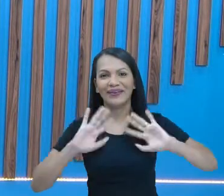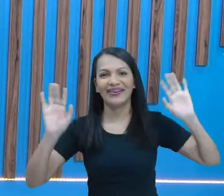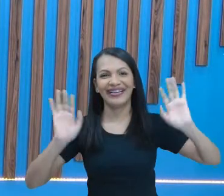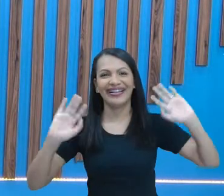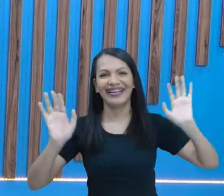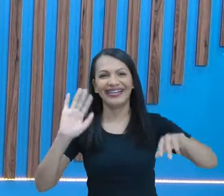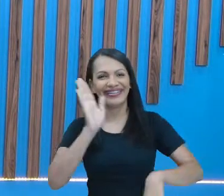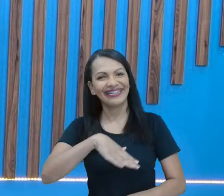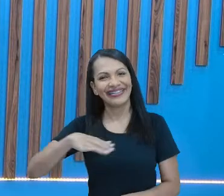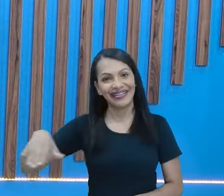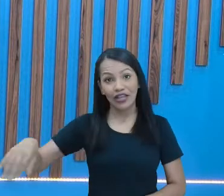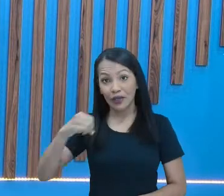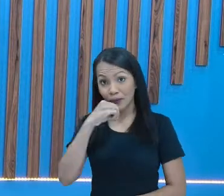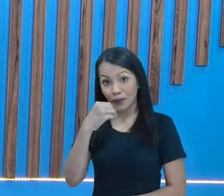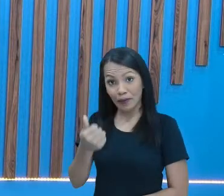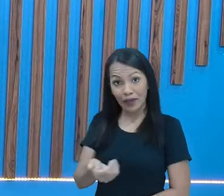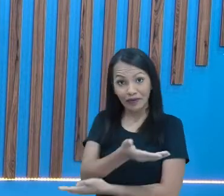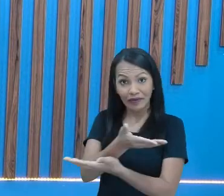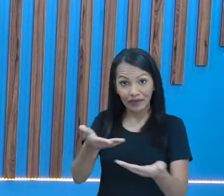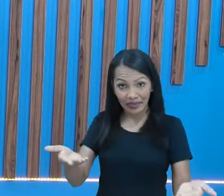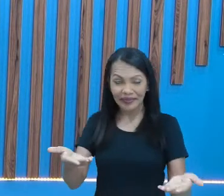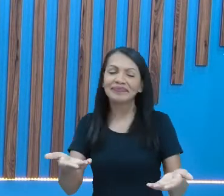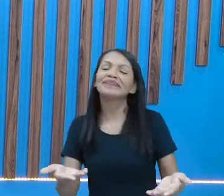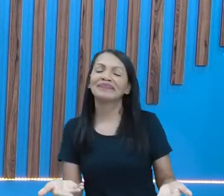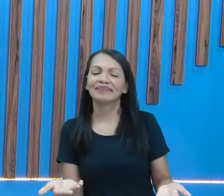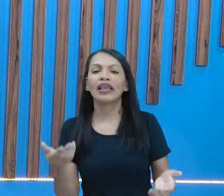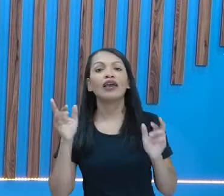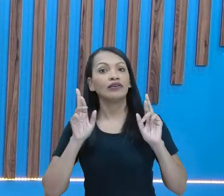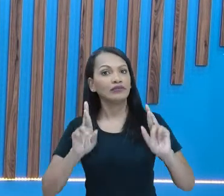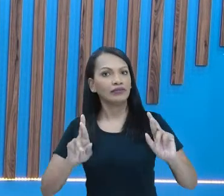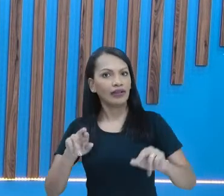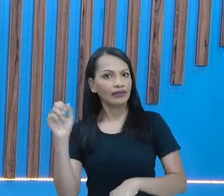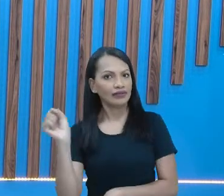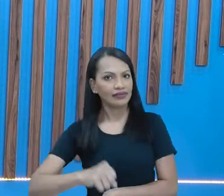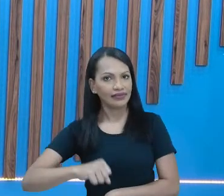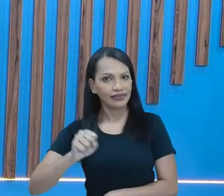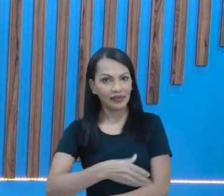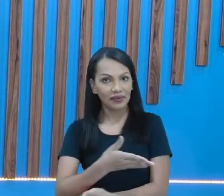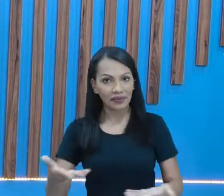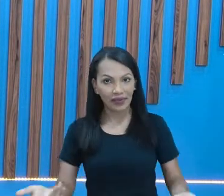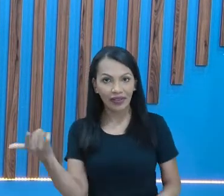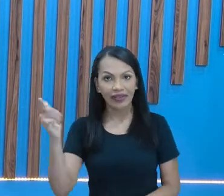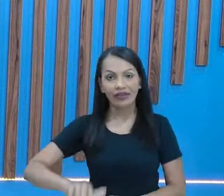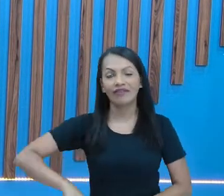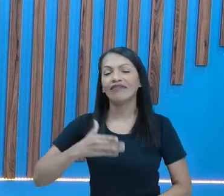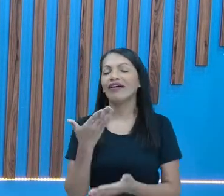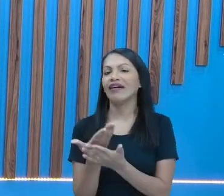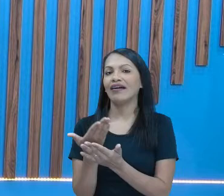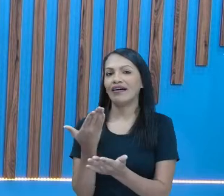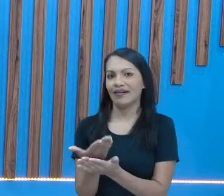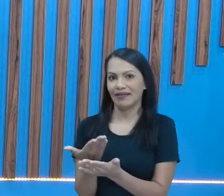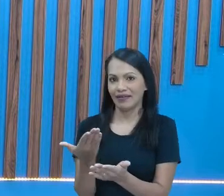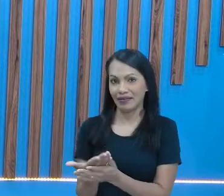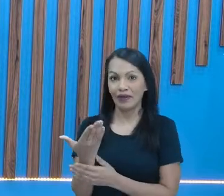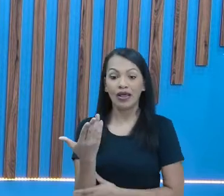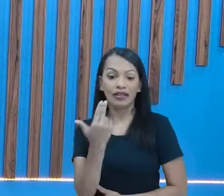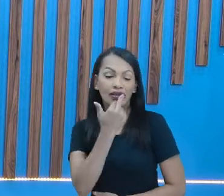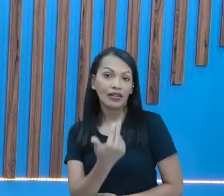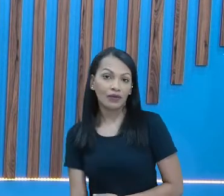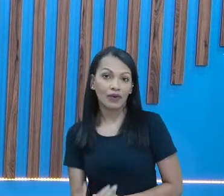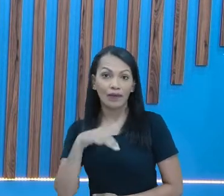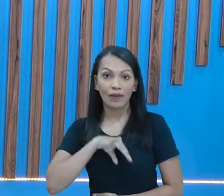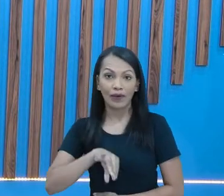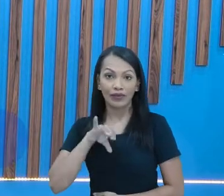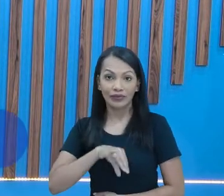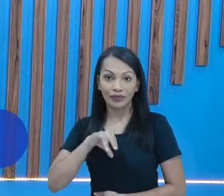Olá, crianças! Tudo bem com vocês? Espero que sim. Estamos aqui para mais uma aula de língua